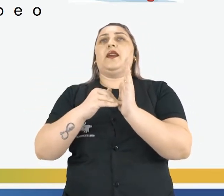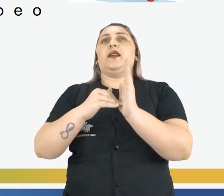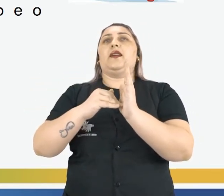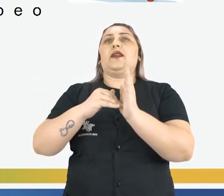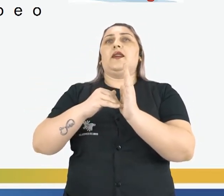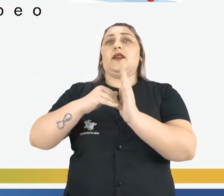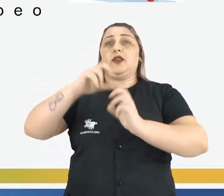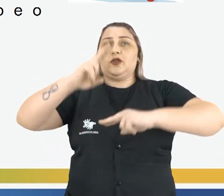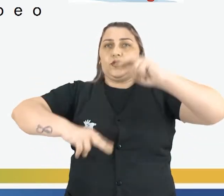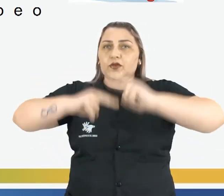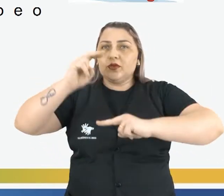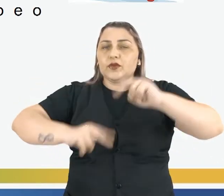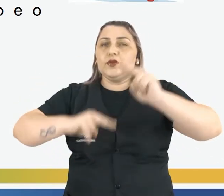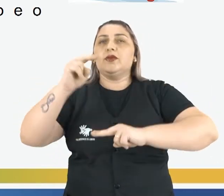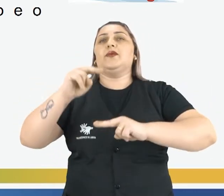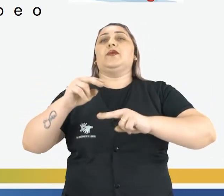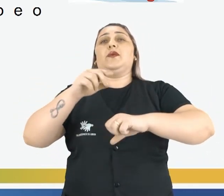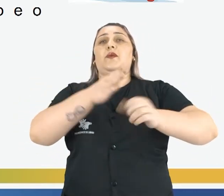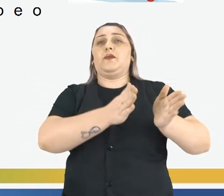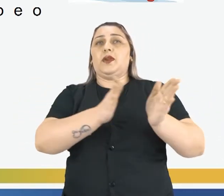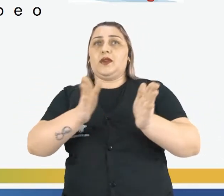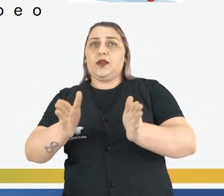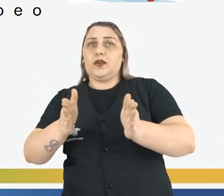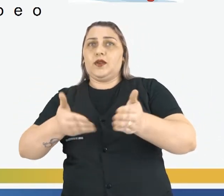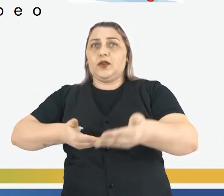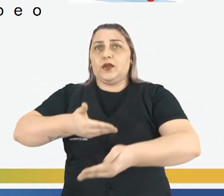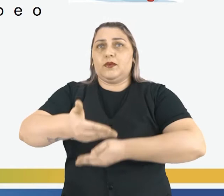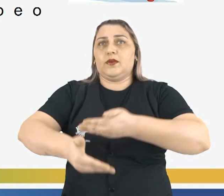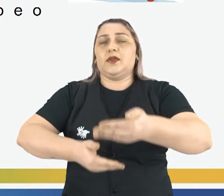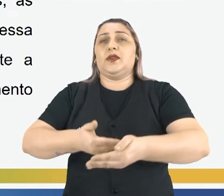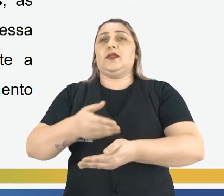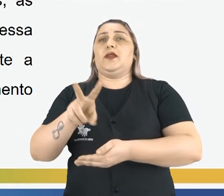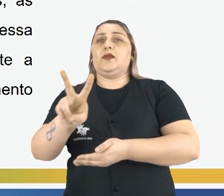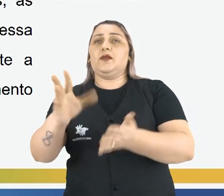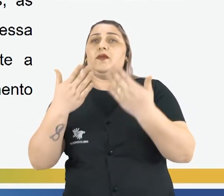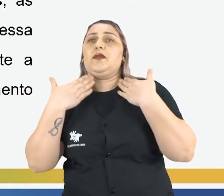representa um período de transição entre o verão e o inverno.